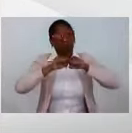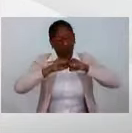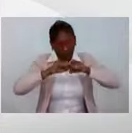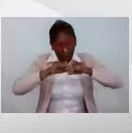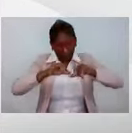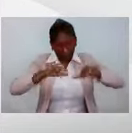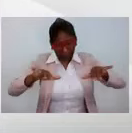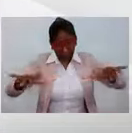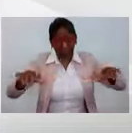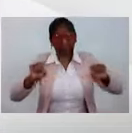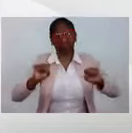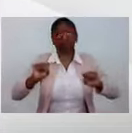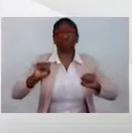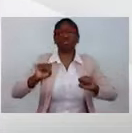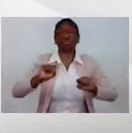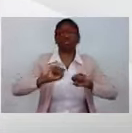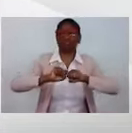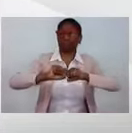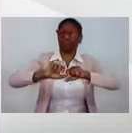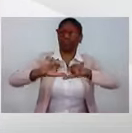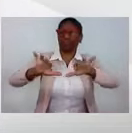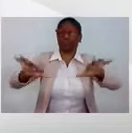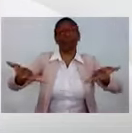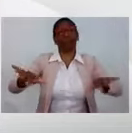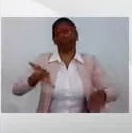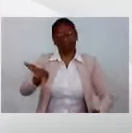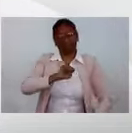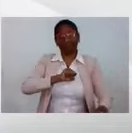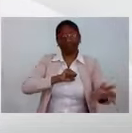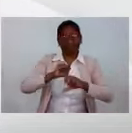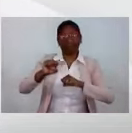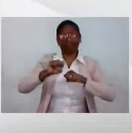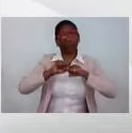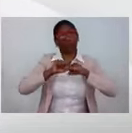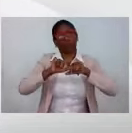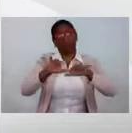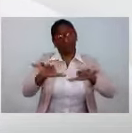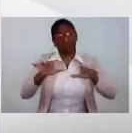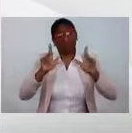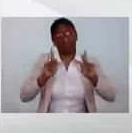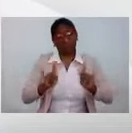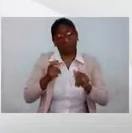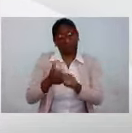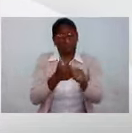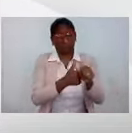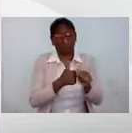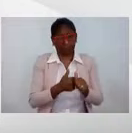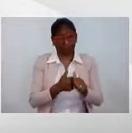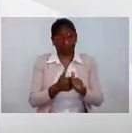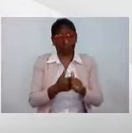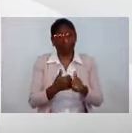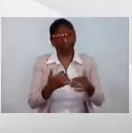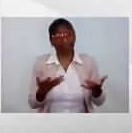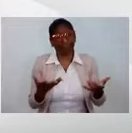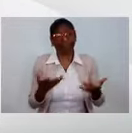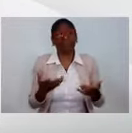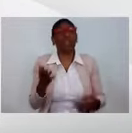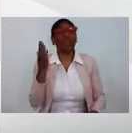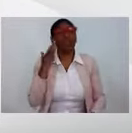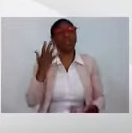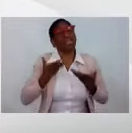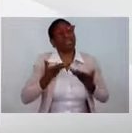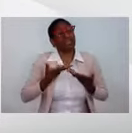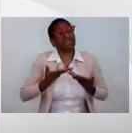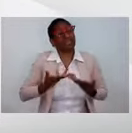dessas manifestações de sintomas que especialmente se dá a contaminação das pessoas à volta. É cansativo, eu sei, mas